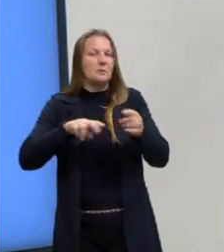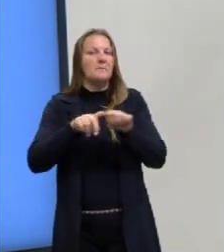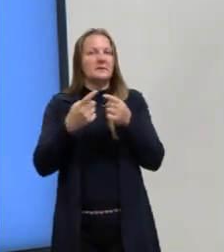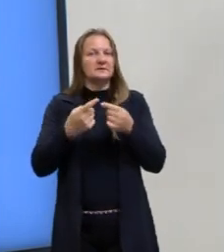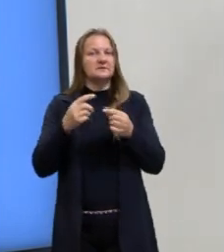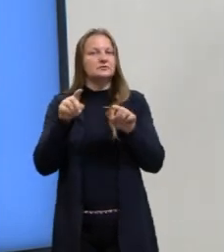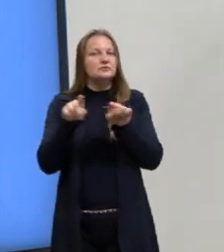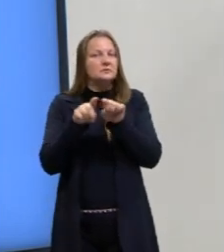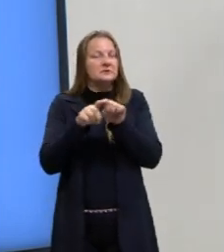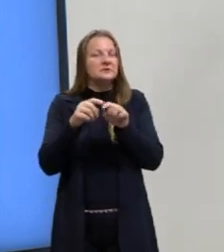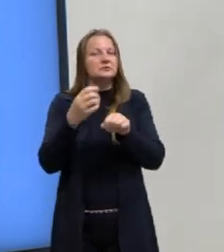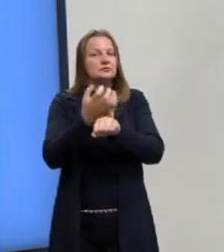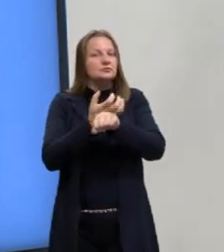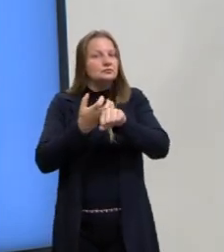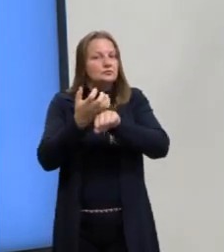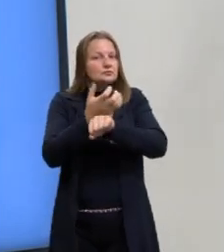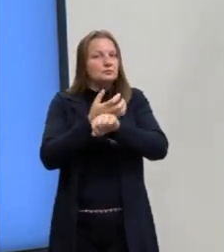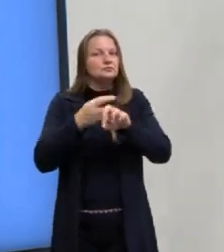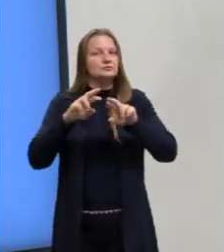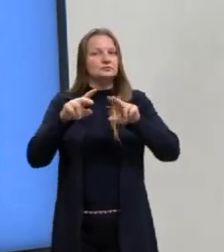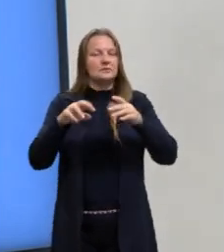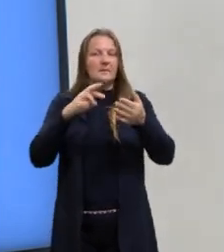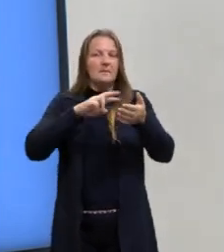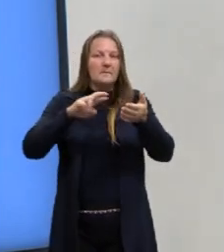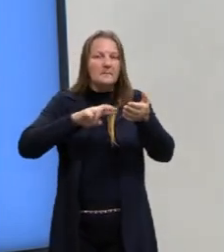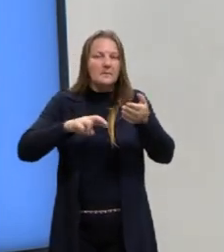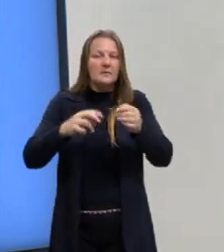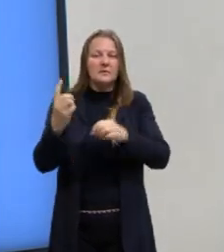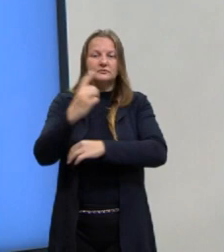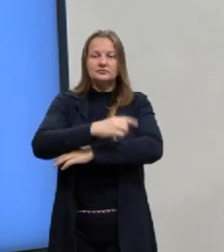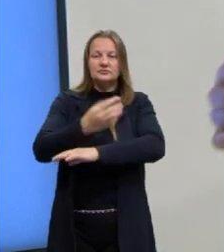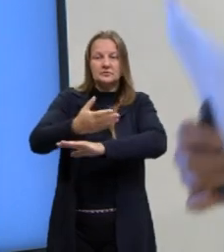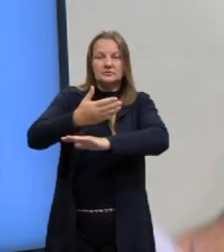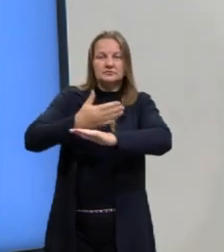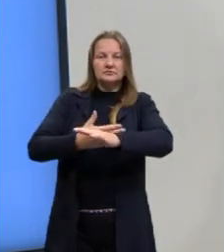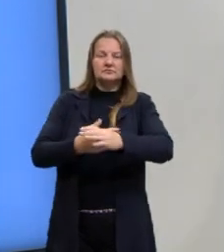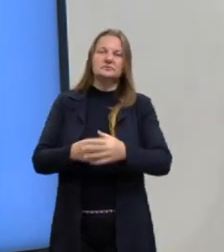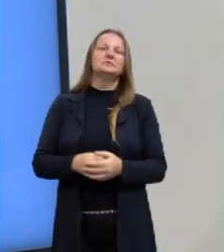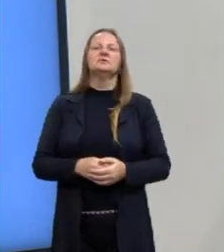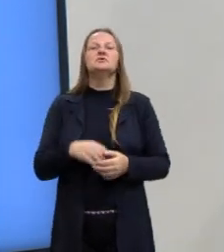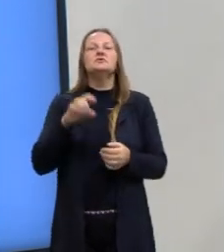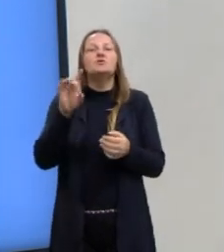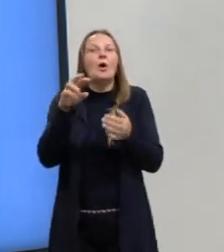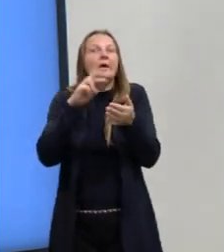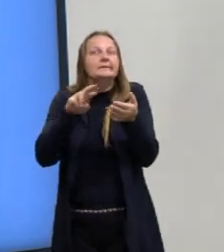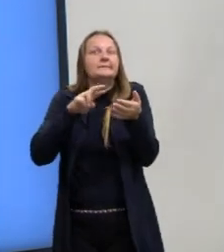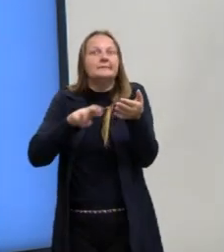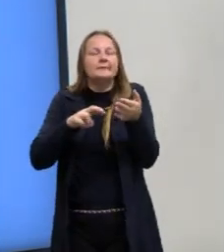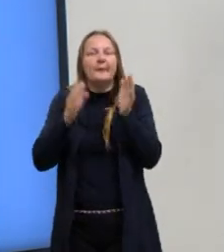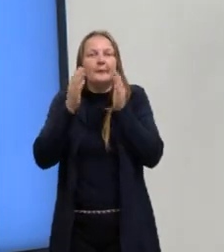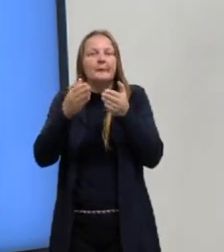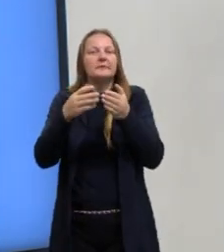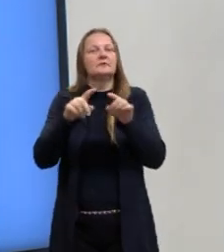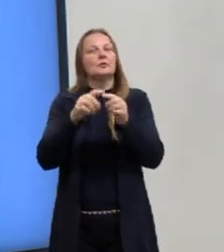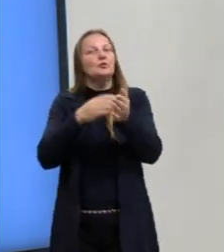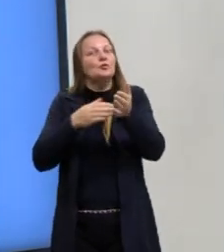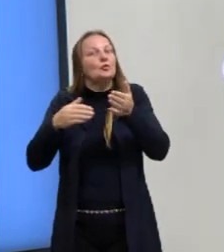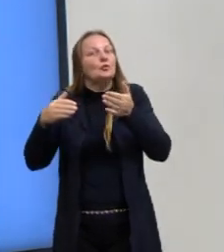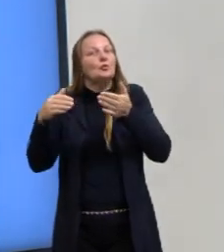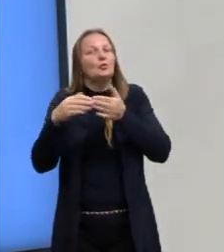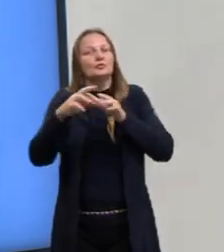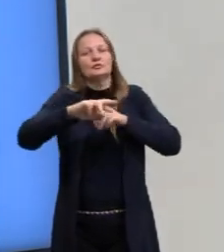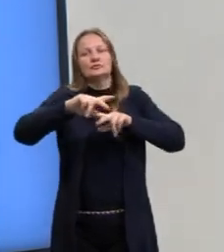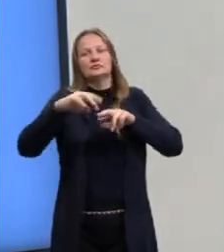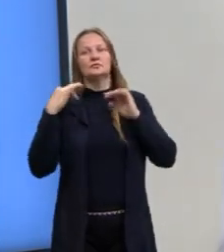prioriza as outras questões a prova o dia anterior enfim não Aposte muito na redação que vamos que cair um tema que você